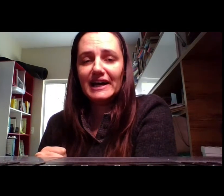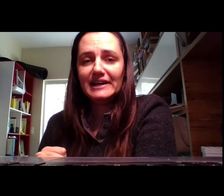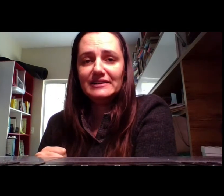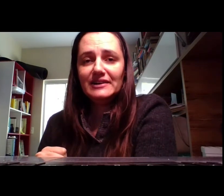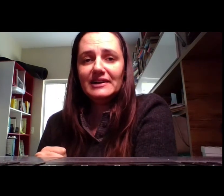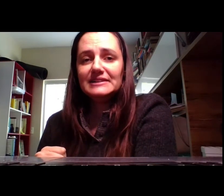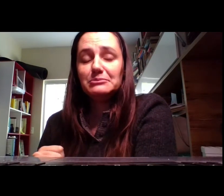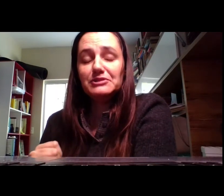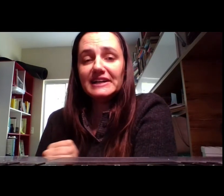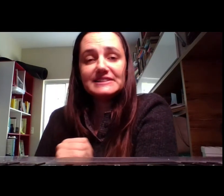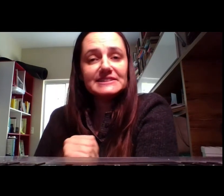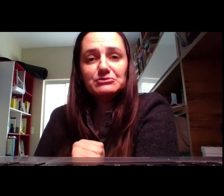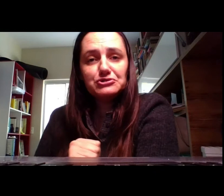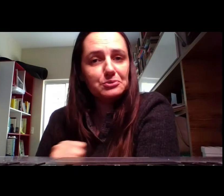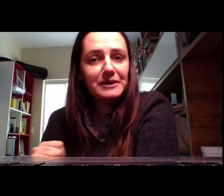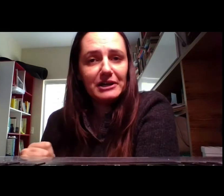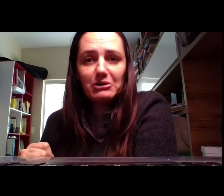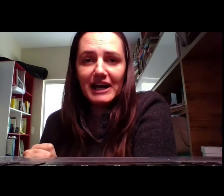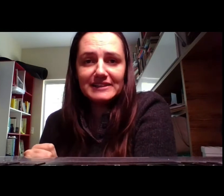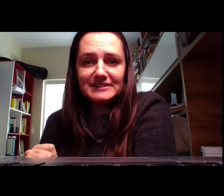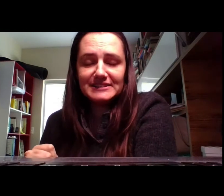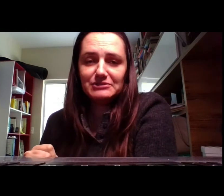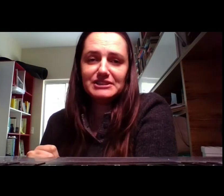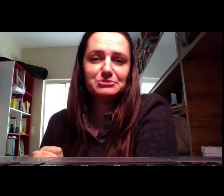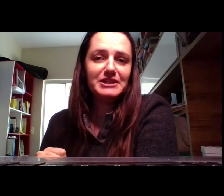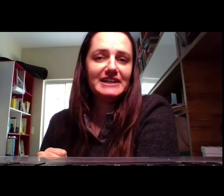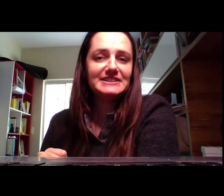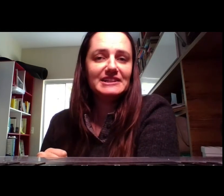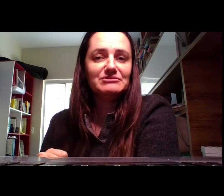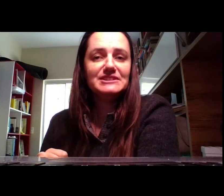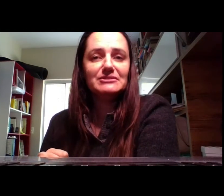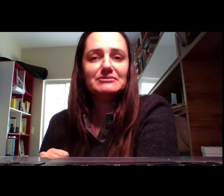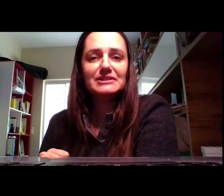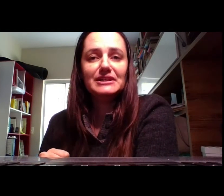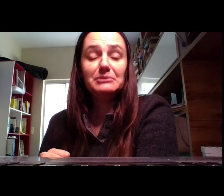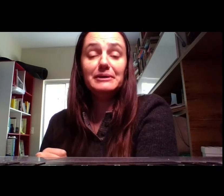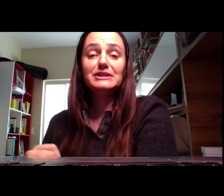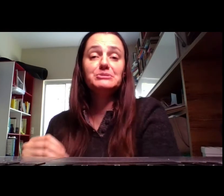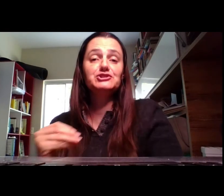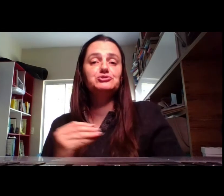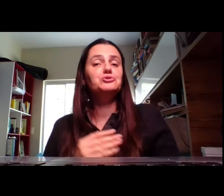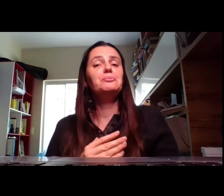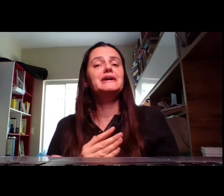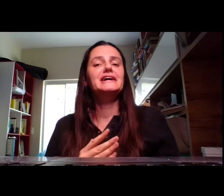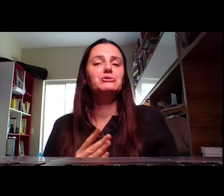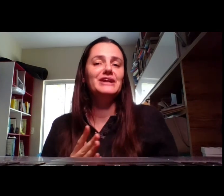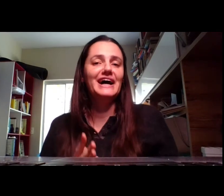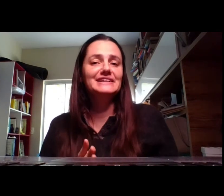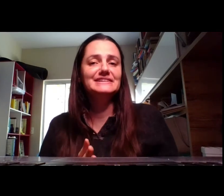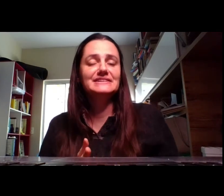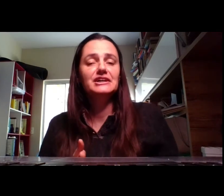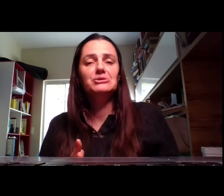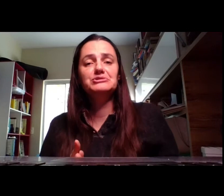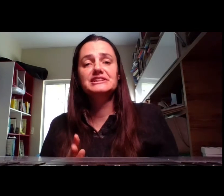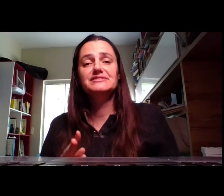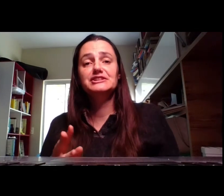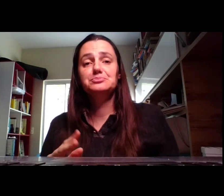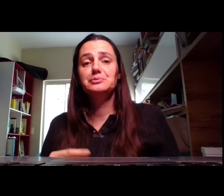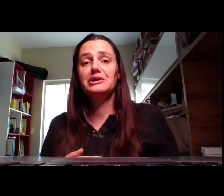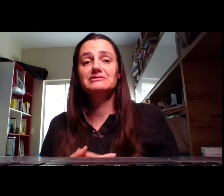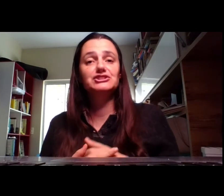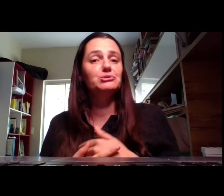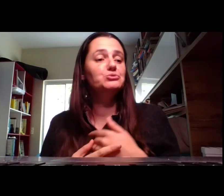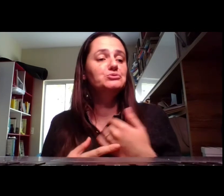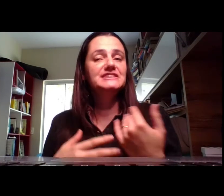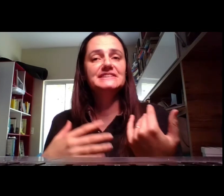fixo, tá? Tem mulheres que são super reguladas, tem outras mulheres que não são. E mesmo as super reguladas, muitas